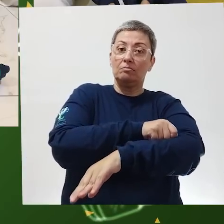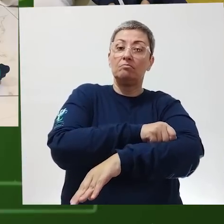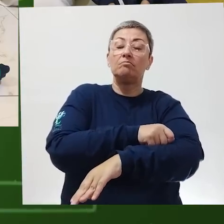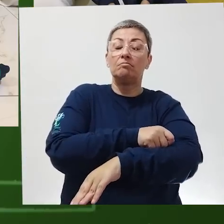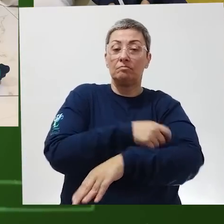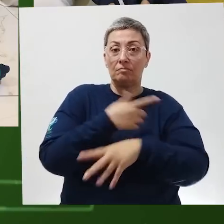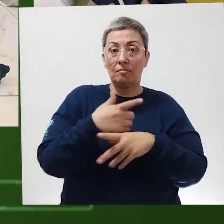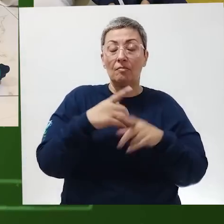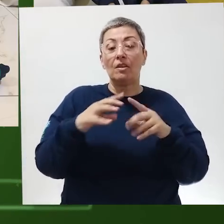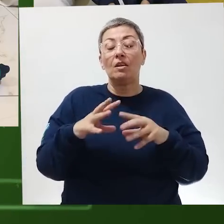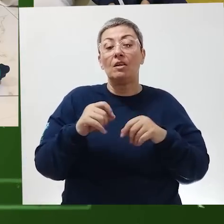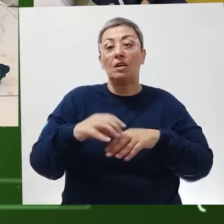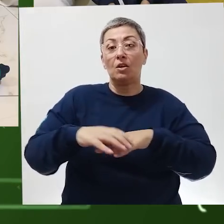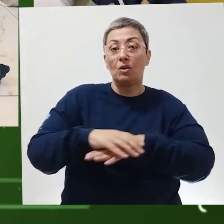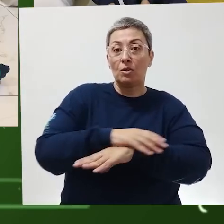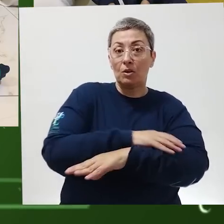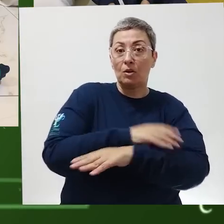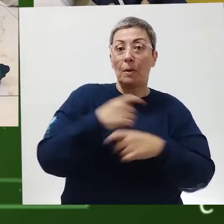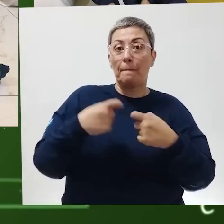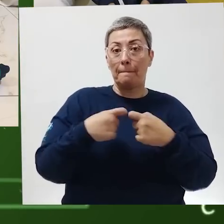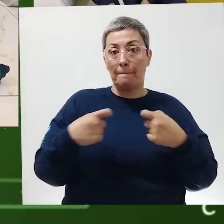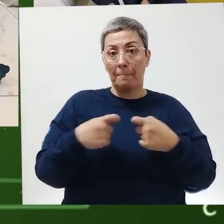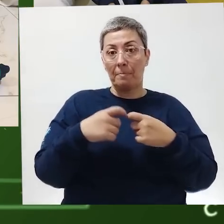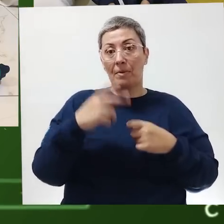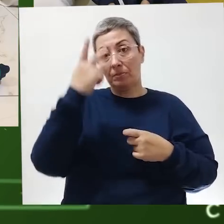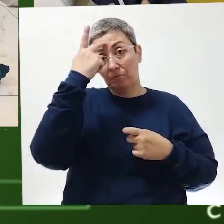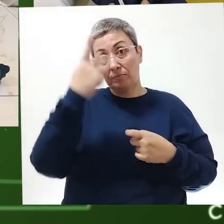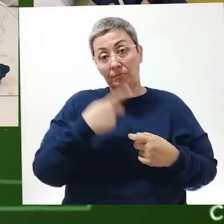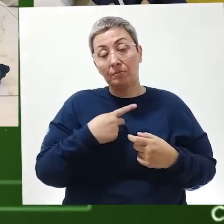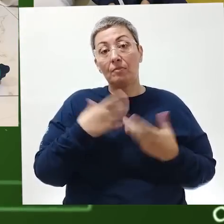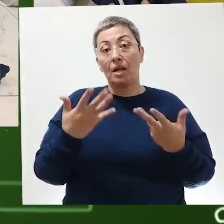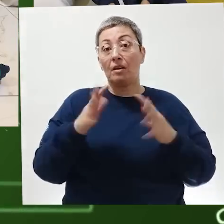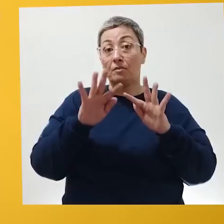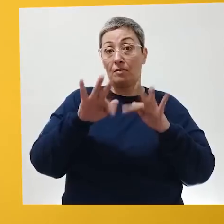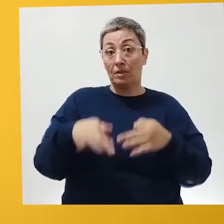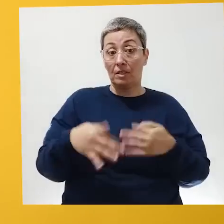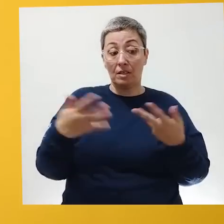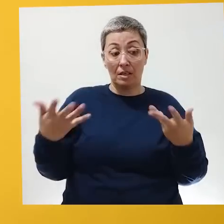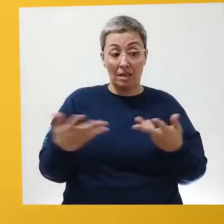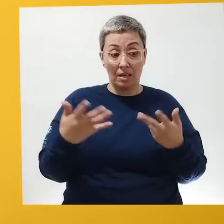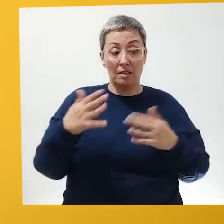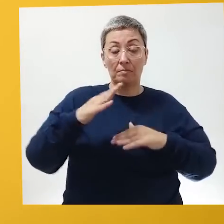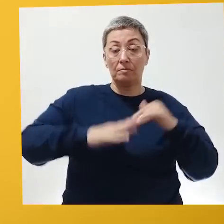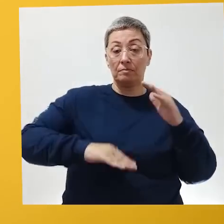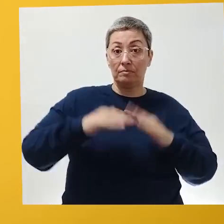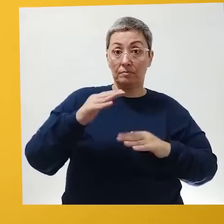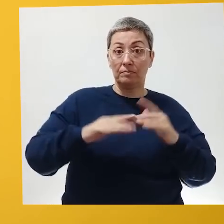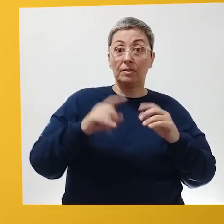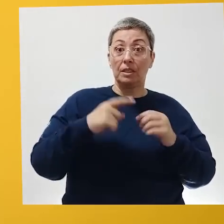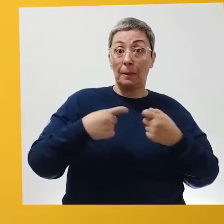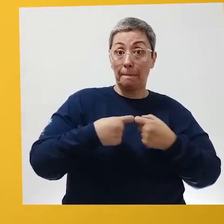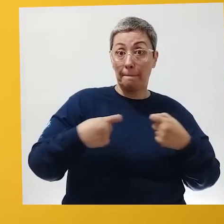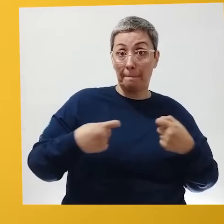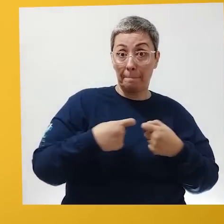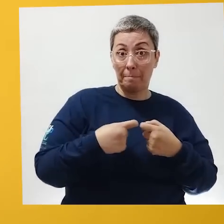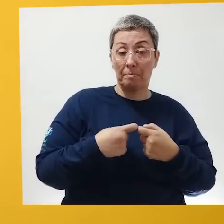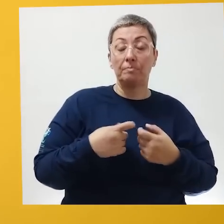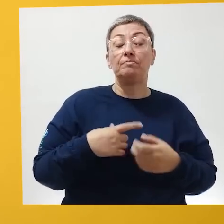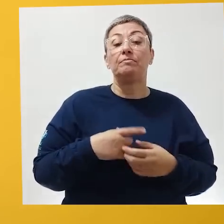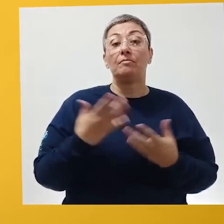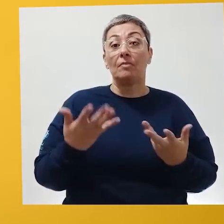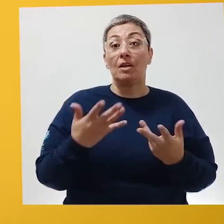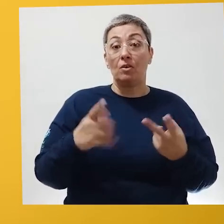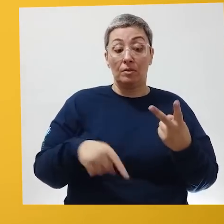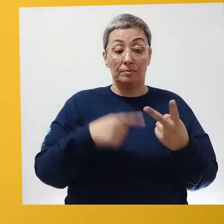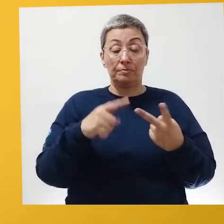canela, colocando essa meia sozinha. Então, aí terminamos. Essa é a atividade da meia. Nós